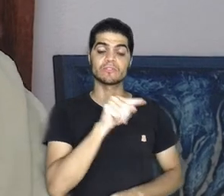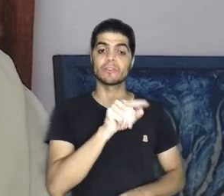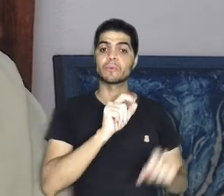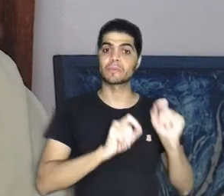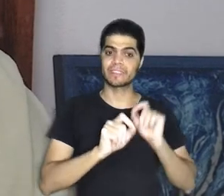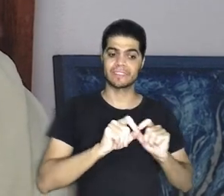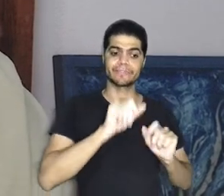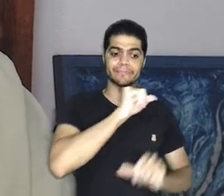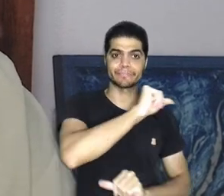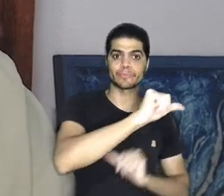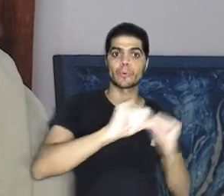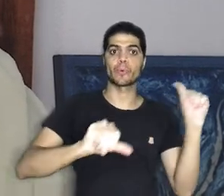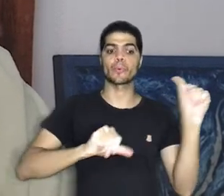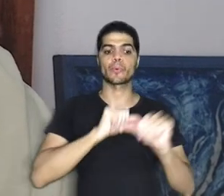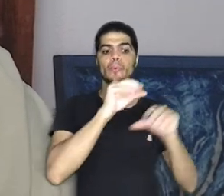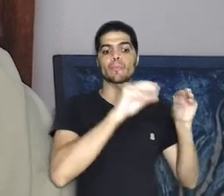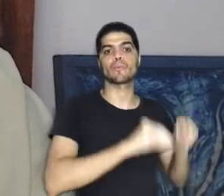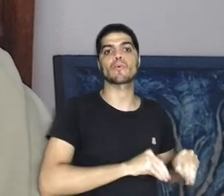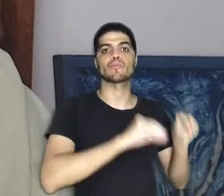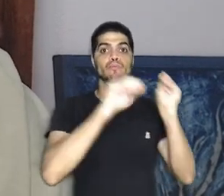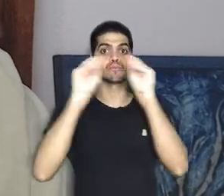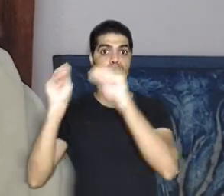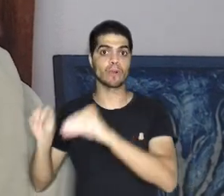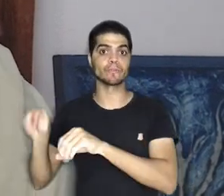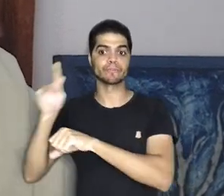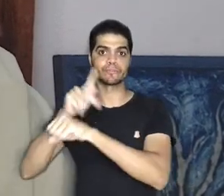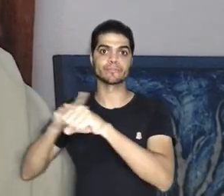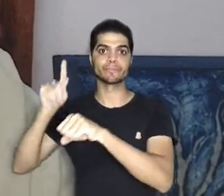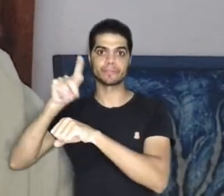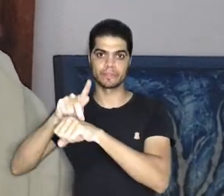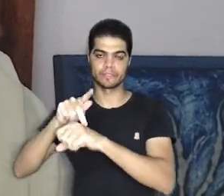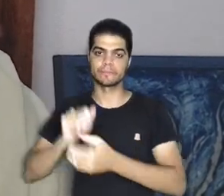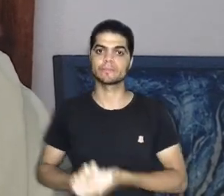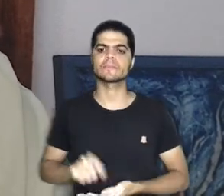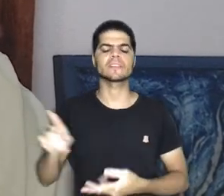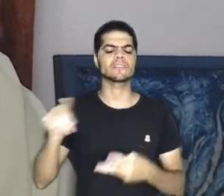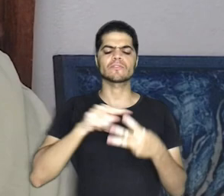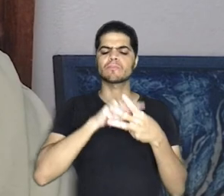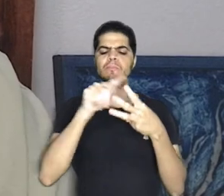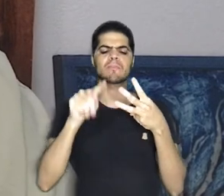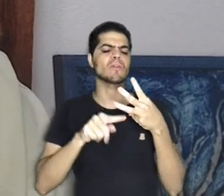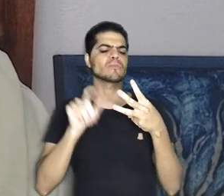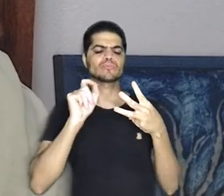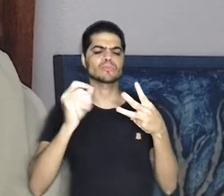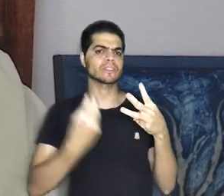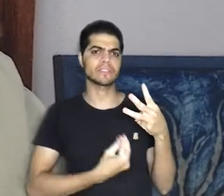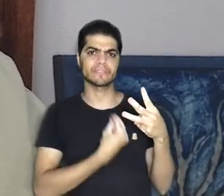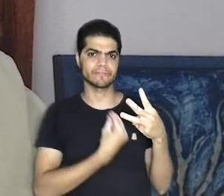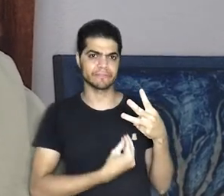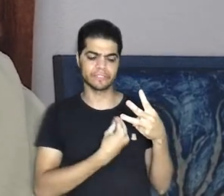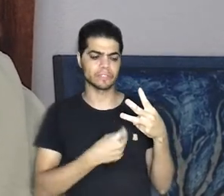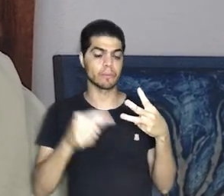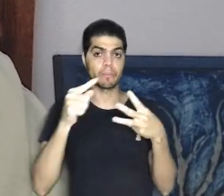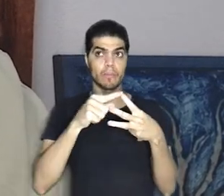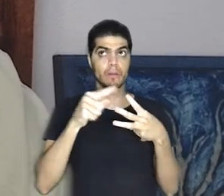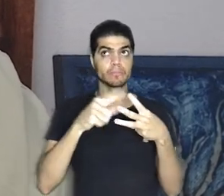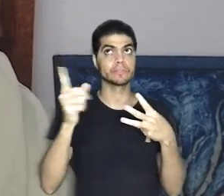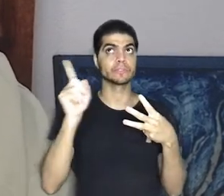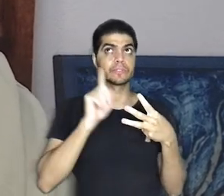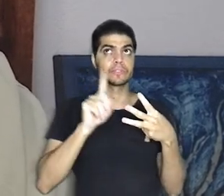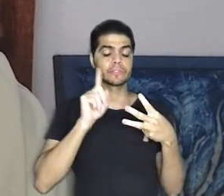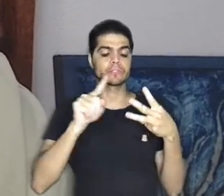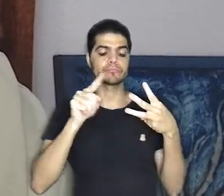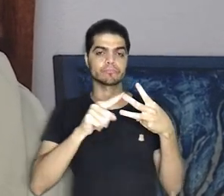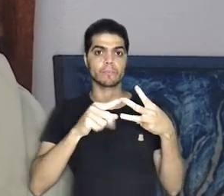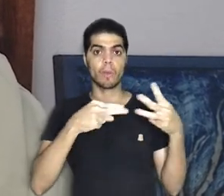forçou a mudar de país. No momento, ele teve três opções: os Estados Unidos,